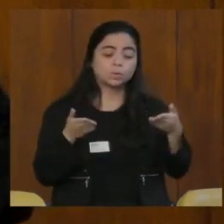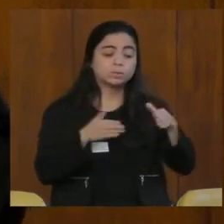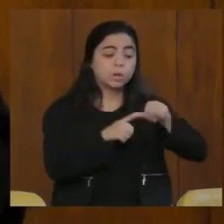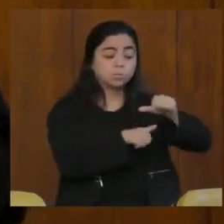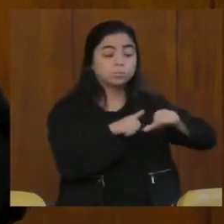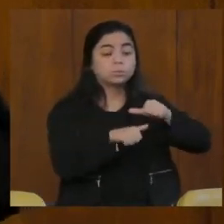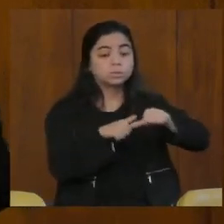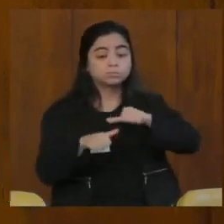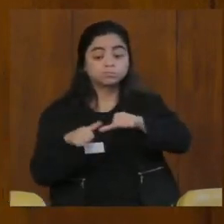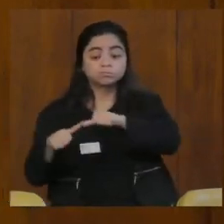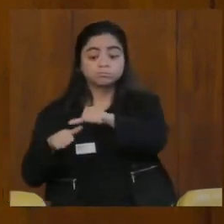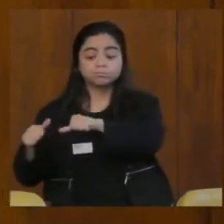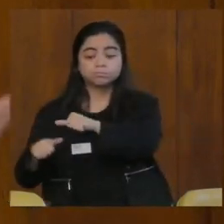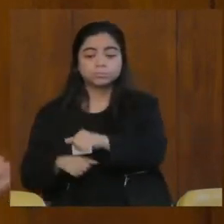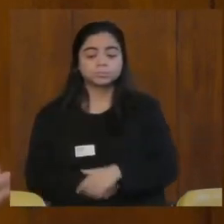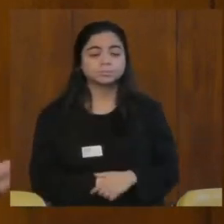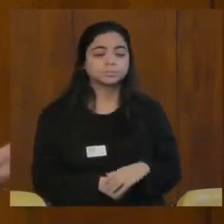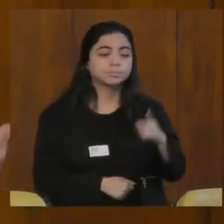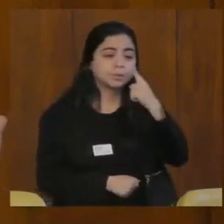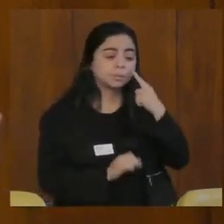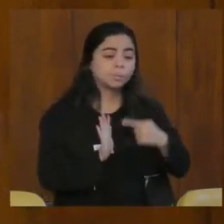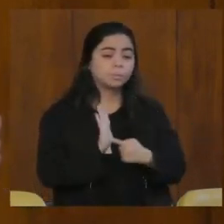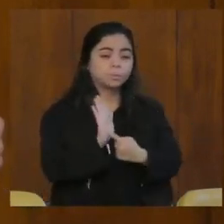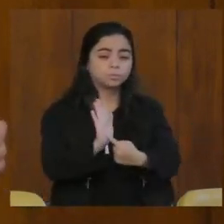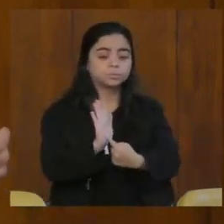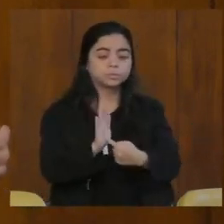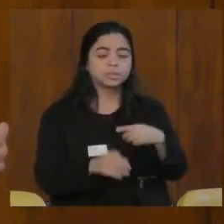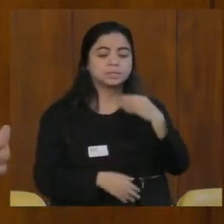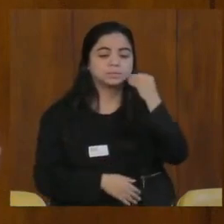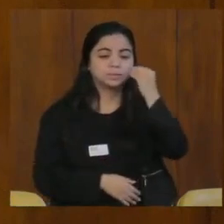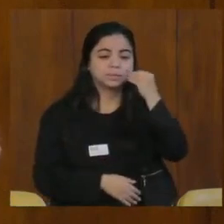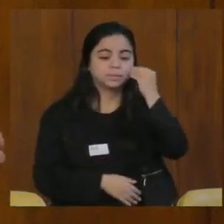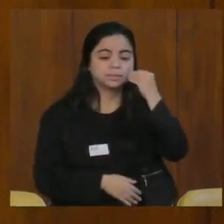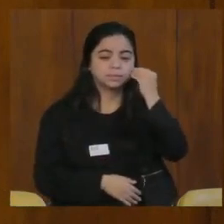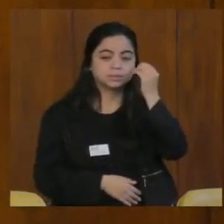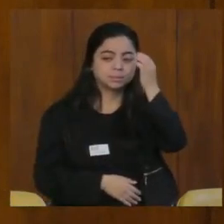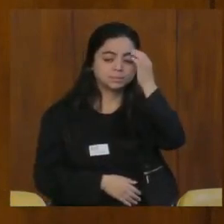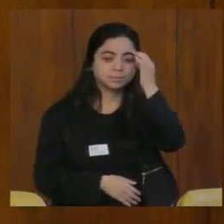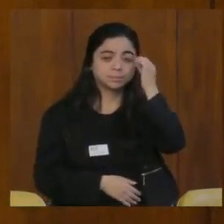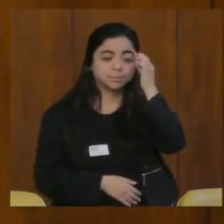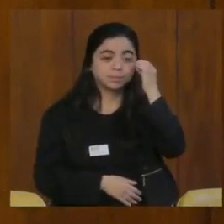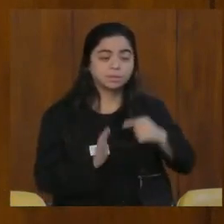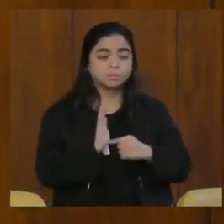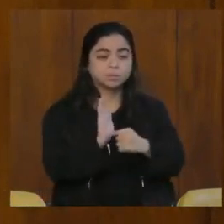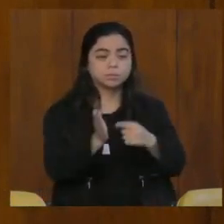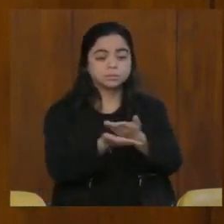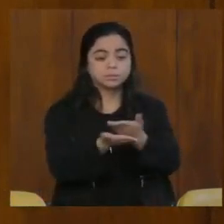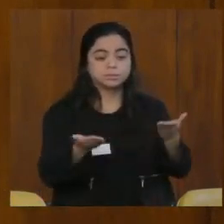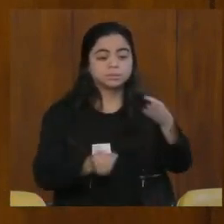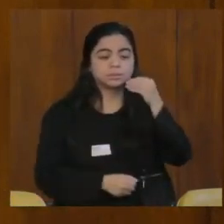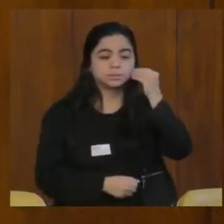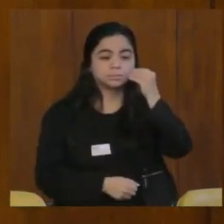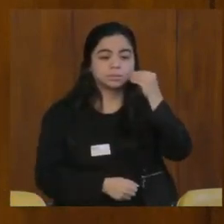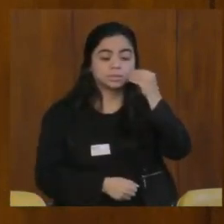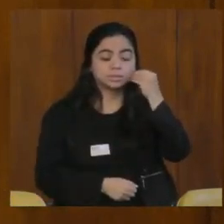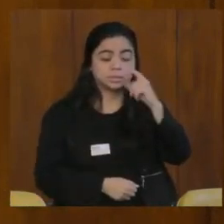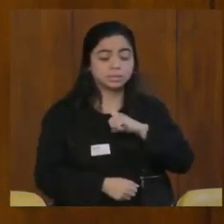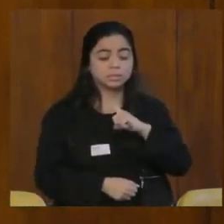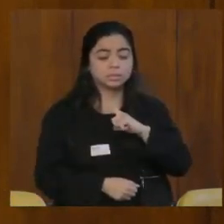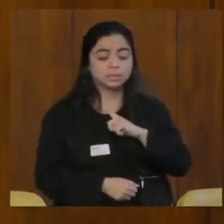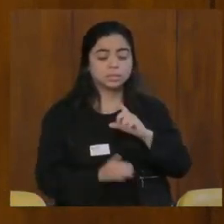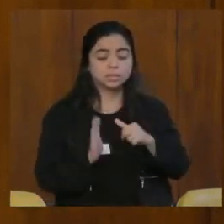tempo em tempo. Eu vou mostrar para vocês a experiência... Pode aumentar um pouquinho, Sam? Eu vou mostrar para vocês a experiência que a gente tem